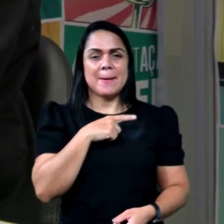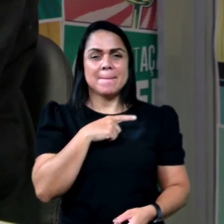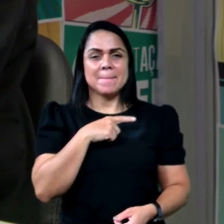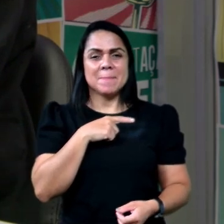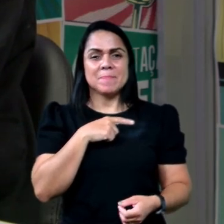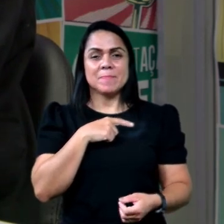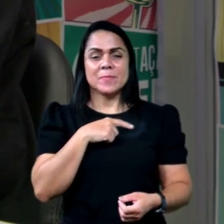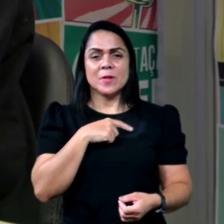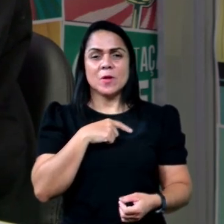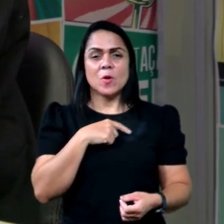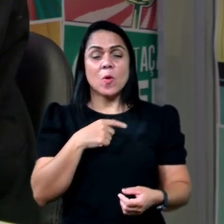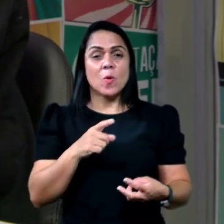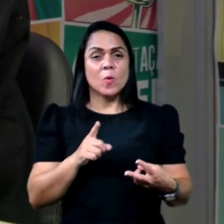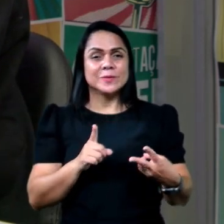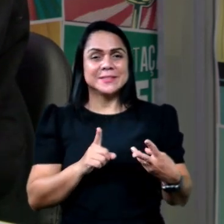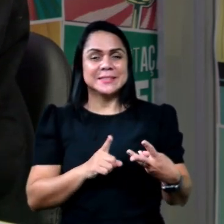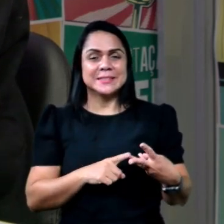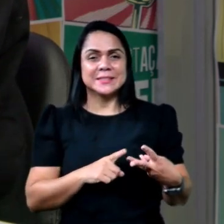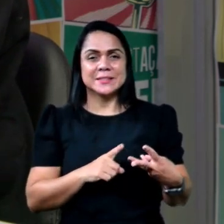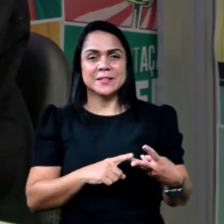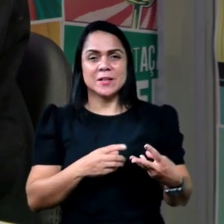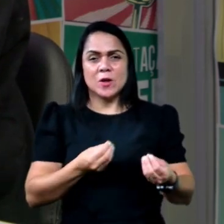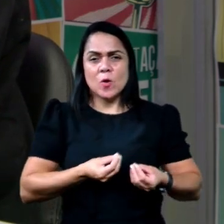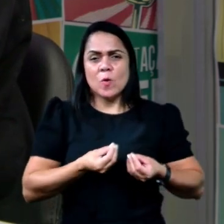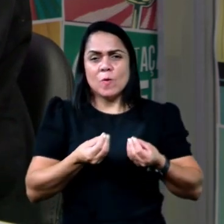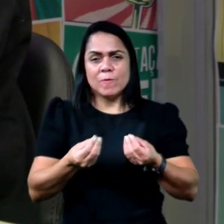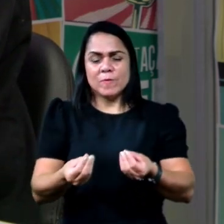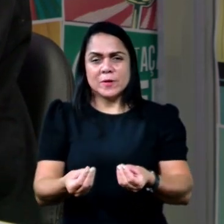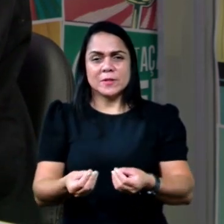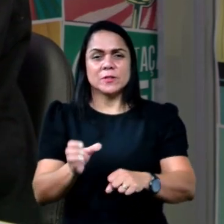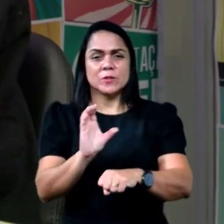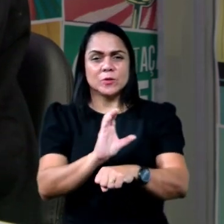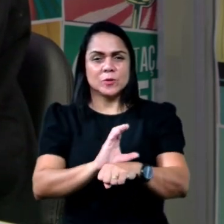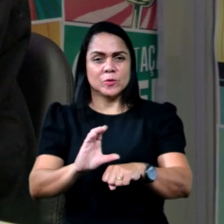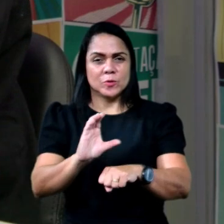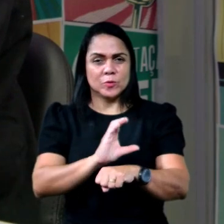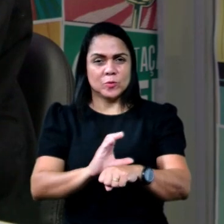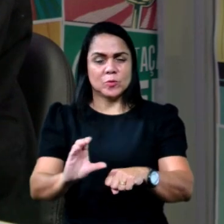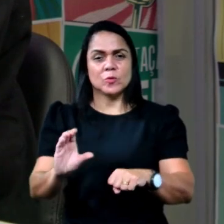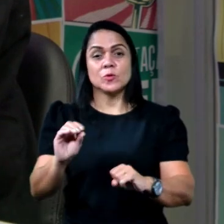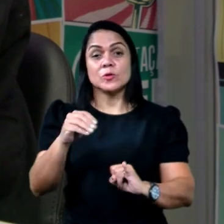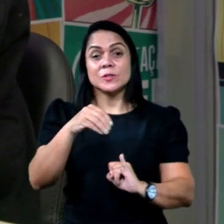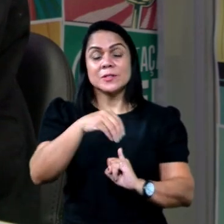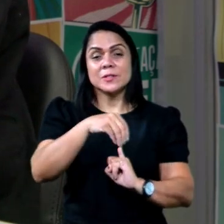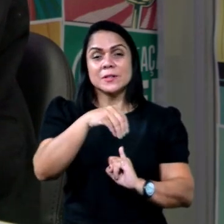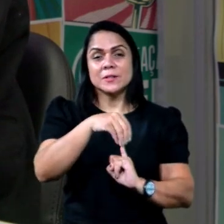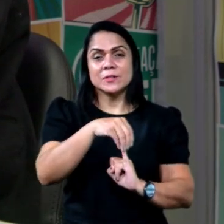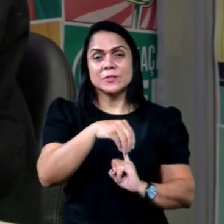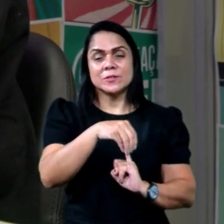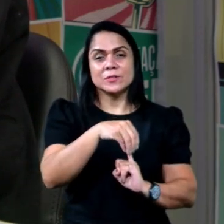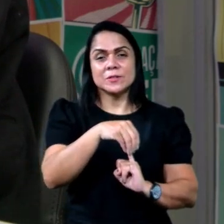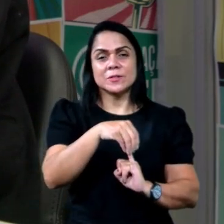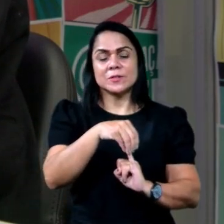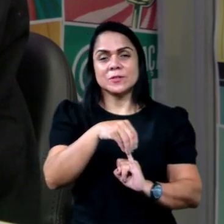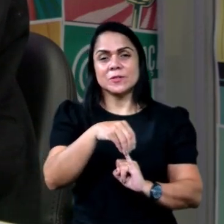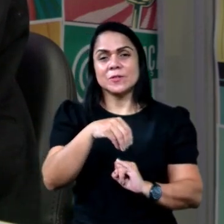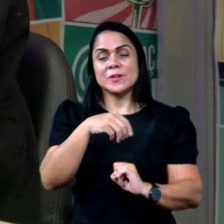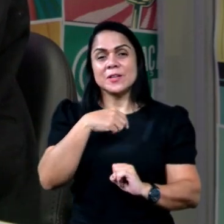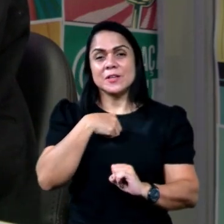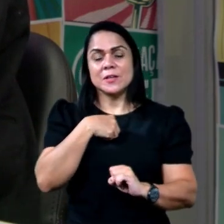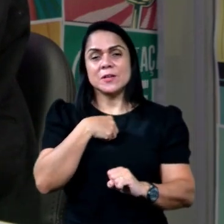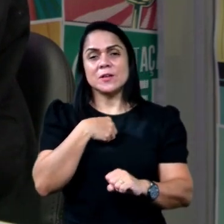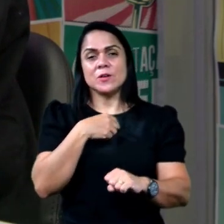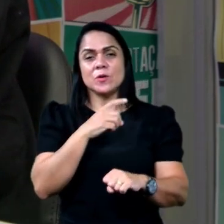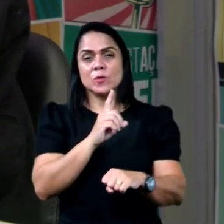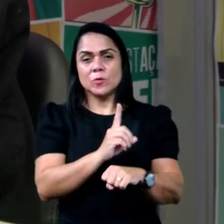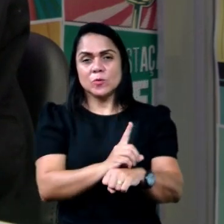aliás, anteriormente a isso, eu estava ofertando um curso na instituição onde eu faço doutorado, que é